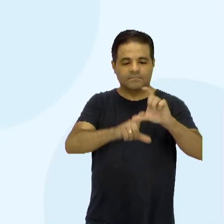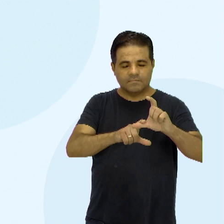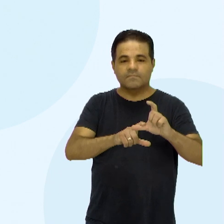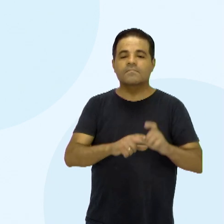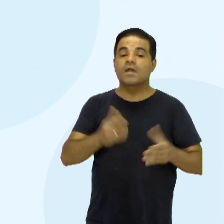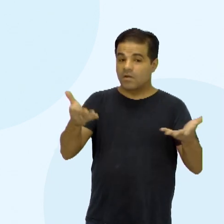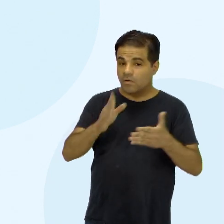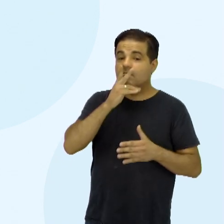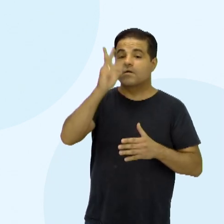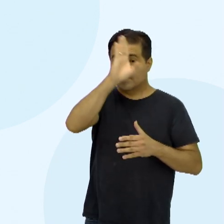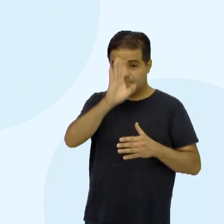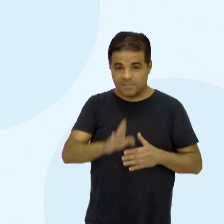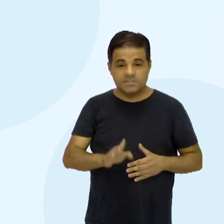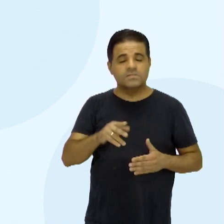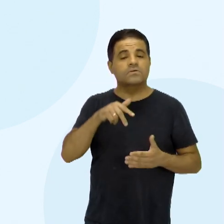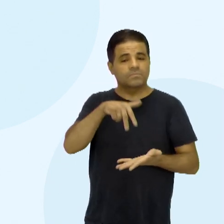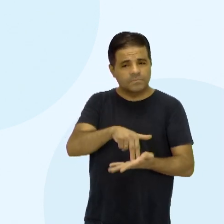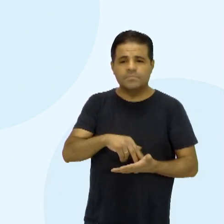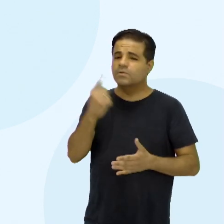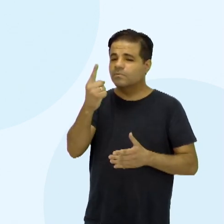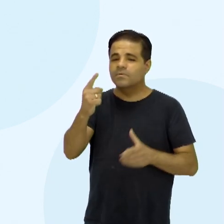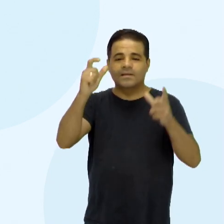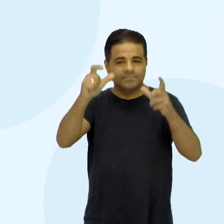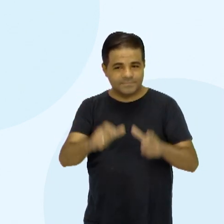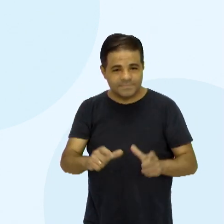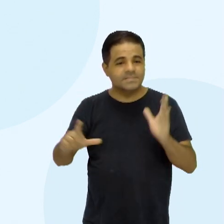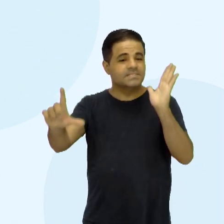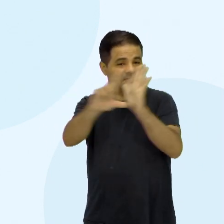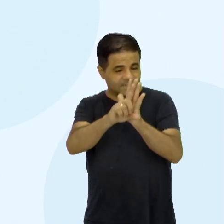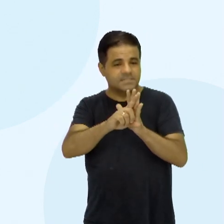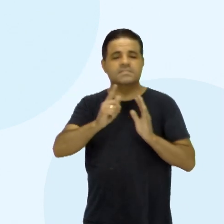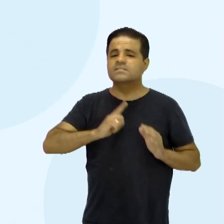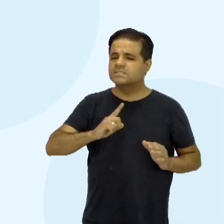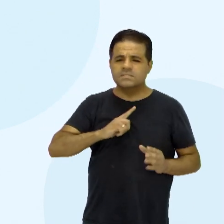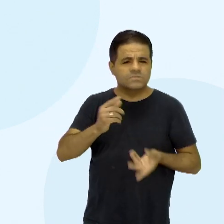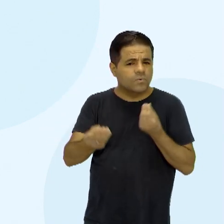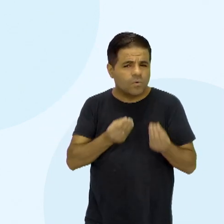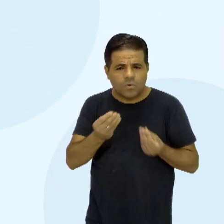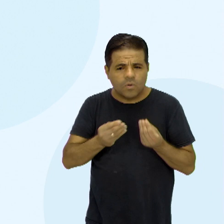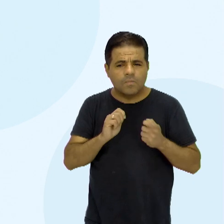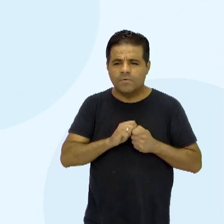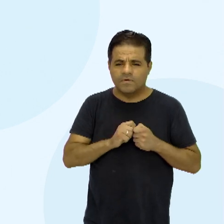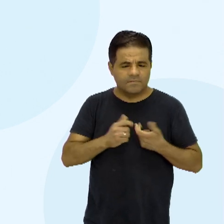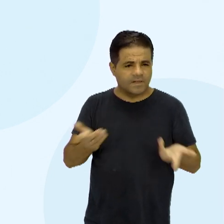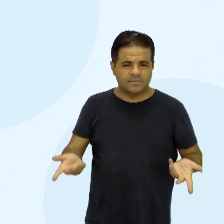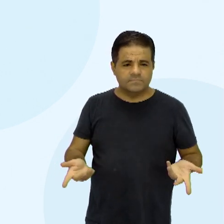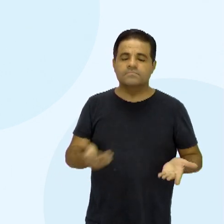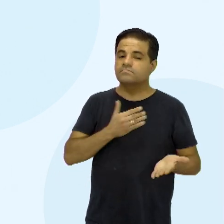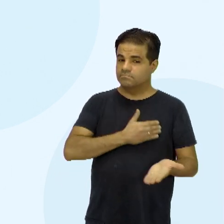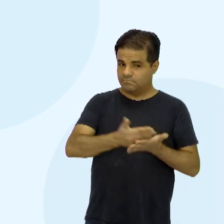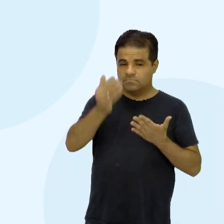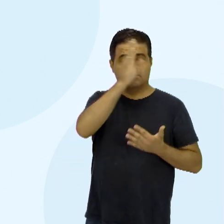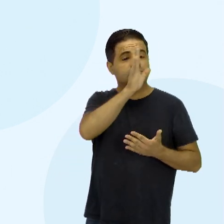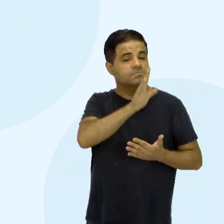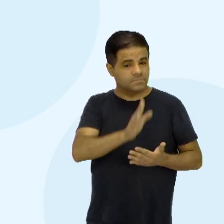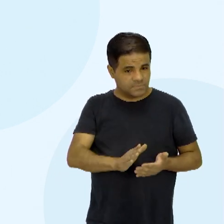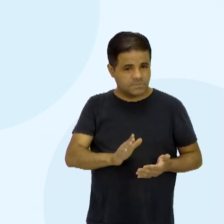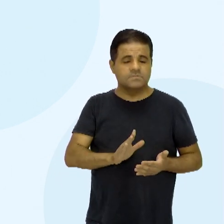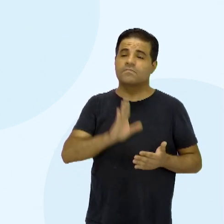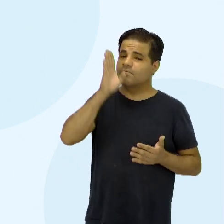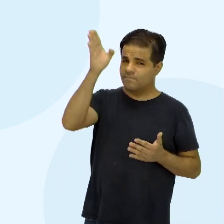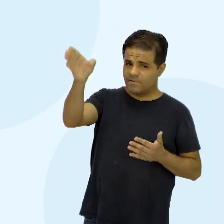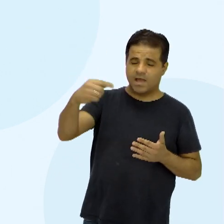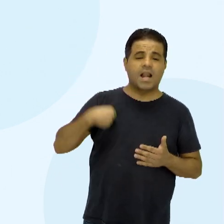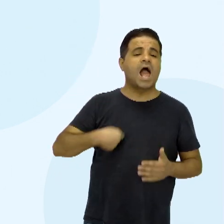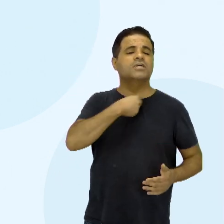Brasil agora ocupe o primeiro lugar da lista, como que fica? Né? Começa do Brasil, vai lá